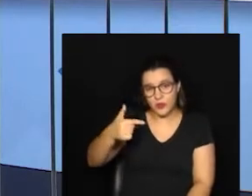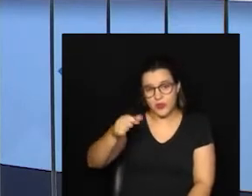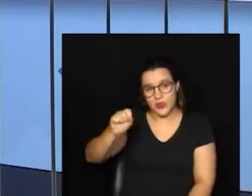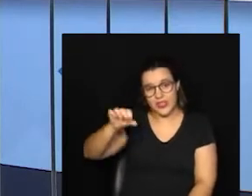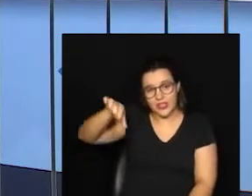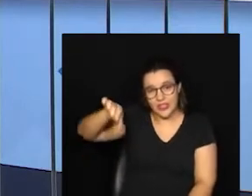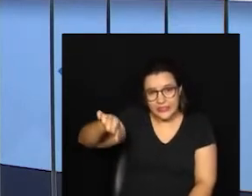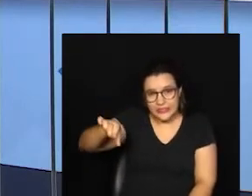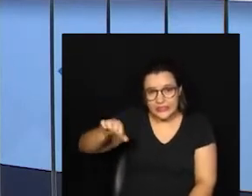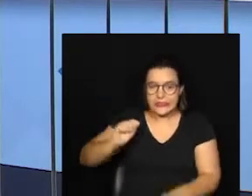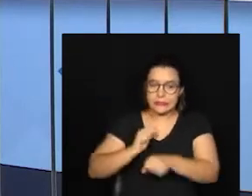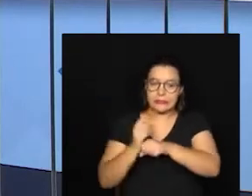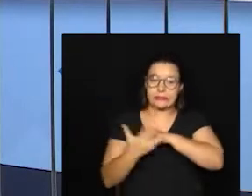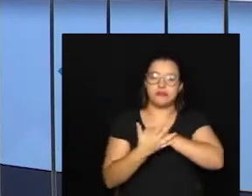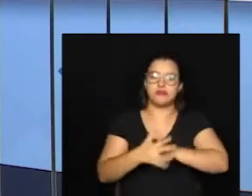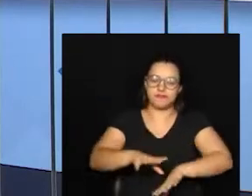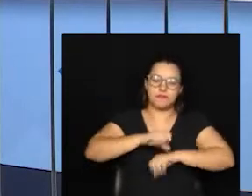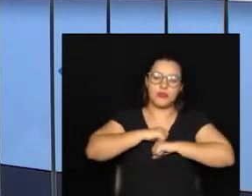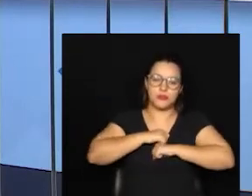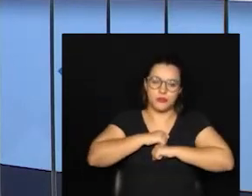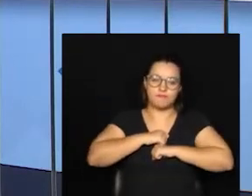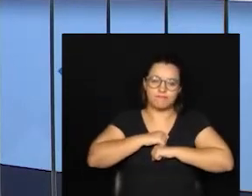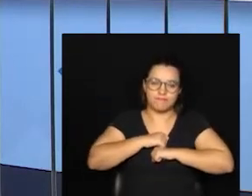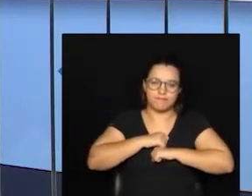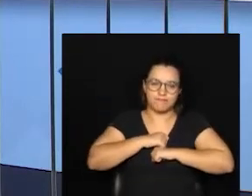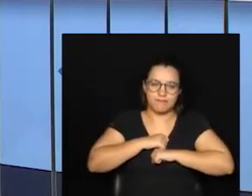4.915.289 casos da Covid-19, sendo